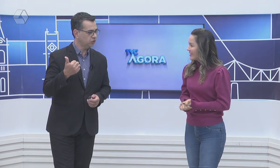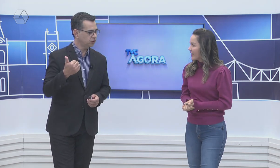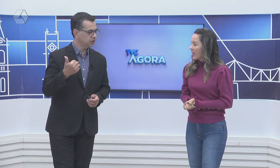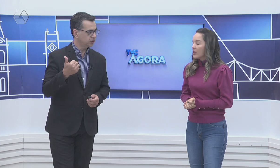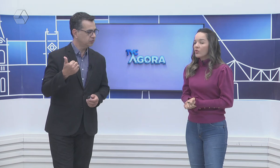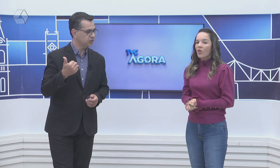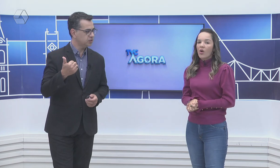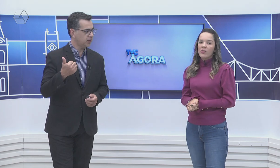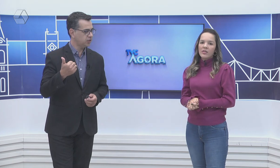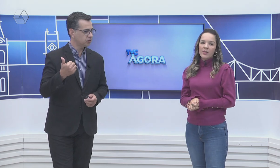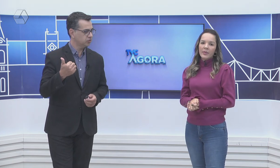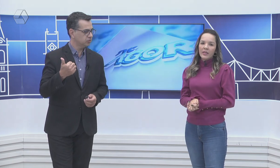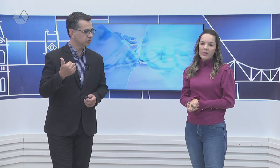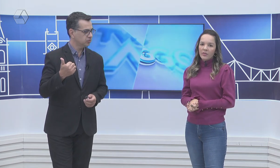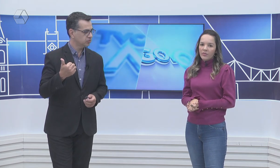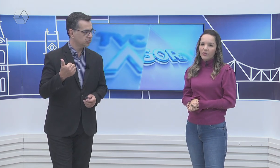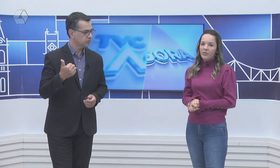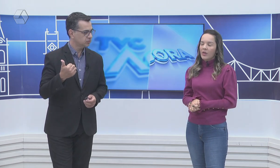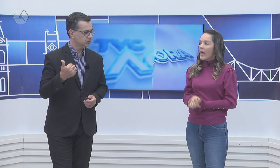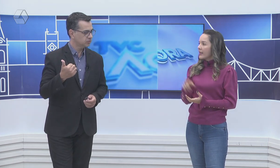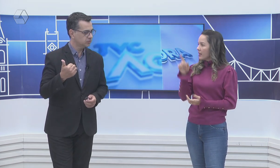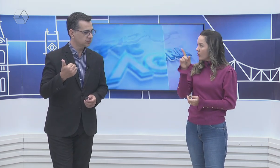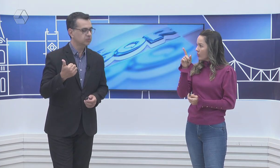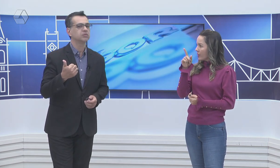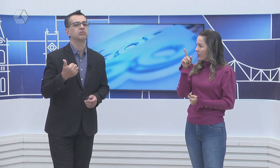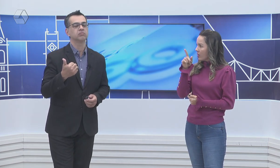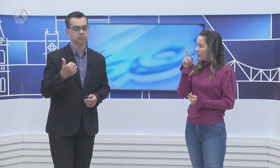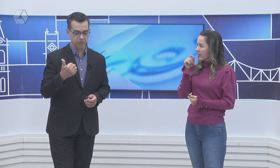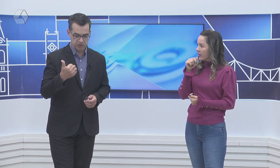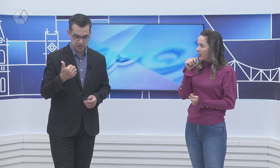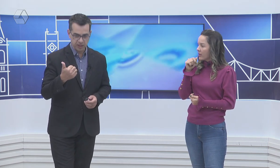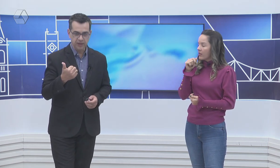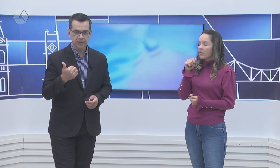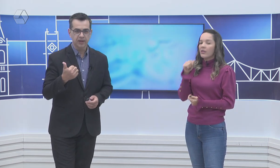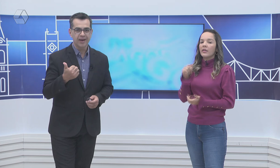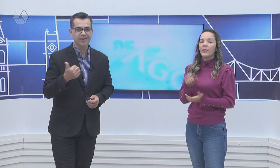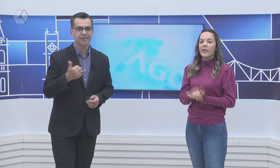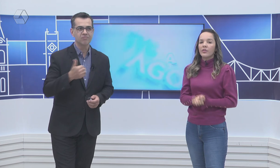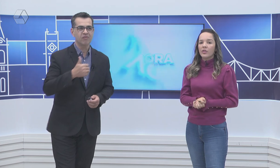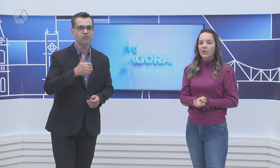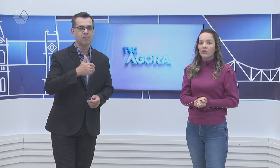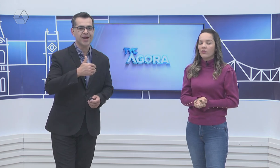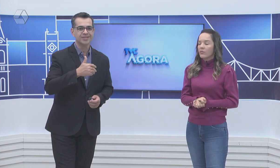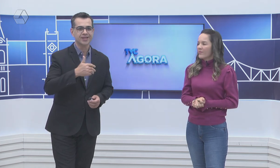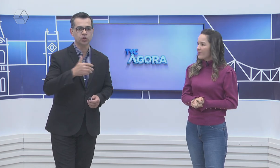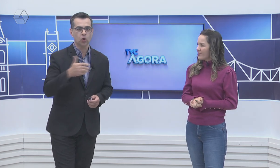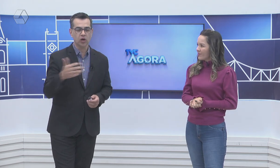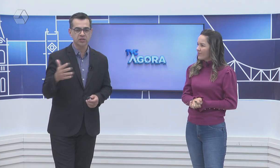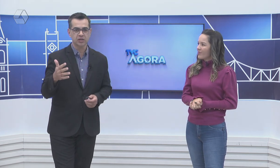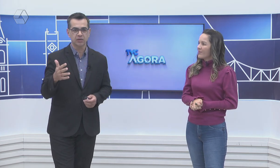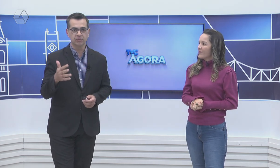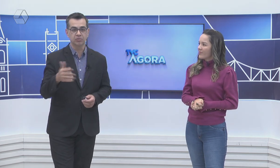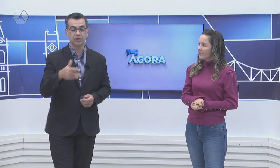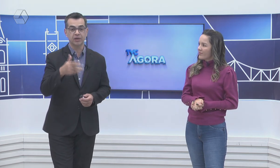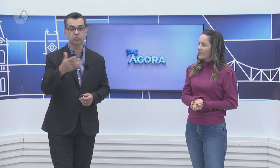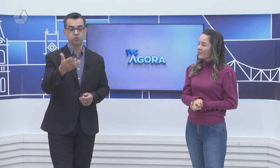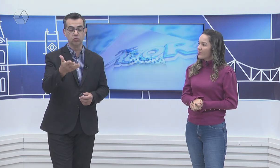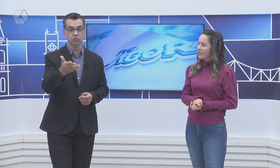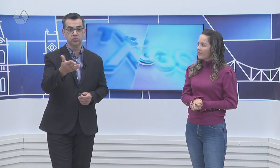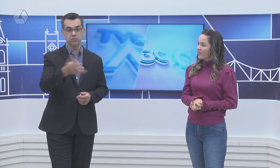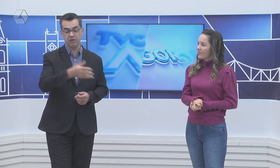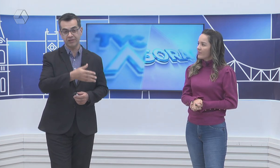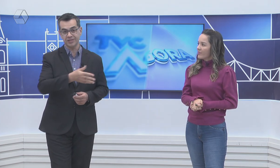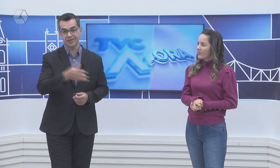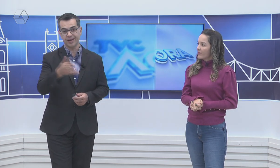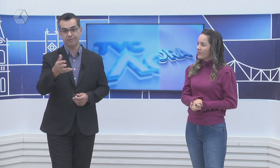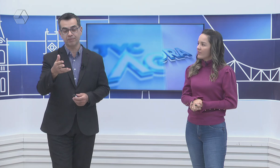fogo ontem? Nossa, incêndio? Menino. Aqui no Vila Nova, pois né? Pois é. Que pertinho. Uma fumaça tóxica, porque os tubos